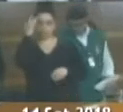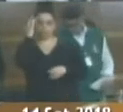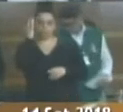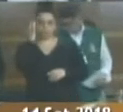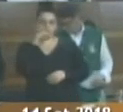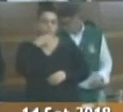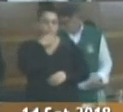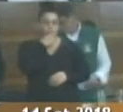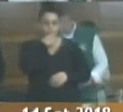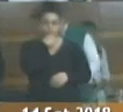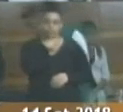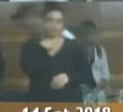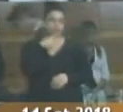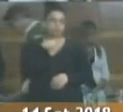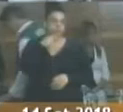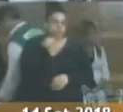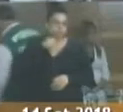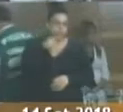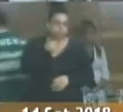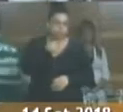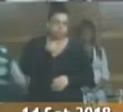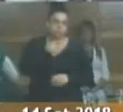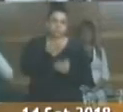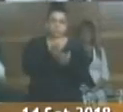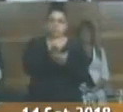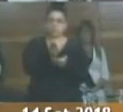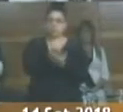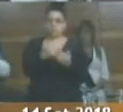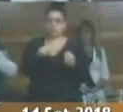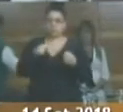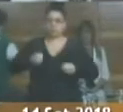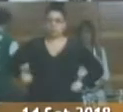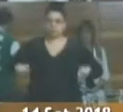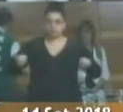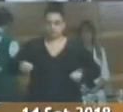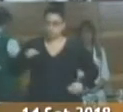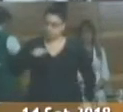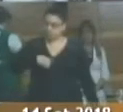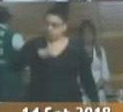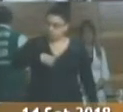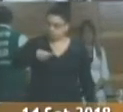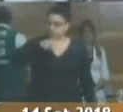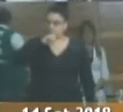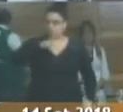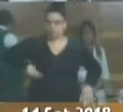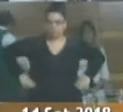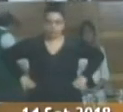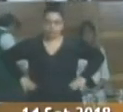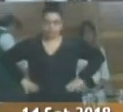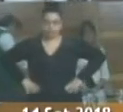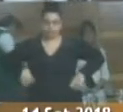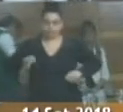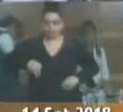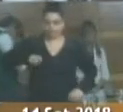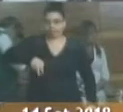como vir de bote, porque o mato está ruim, têm que passar com mercadoria lá, com a água na cintura.